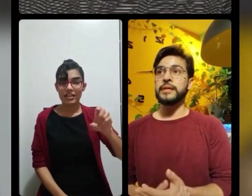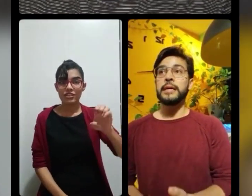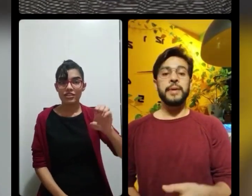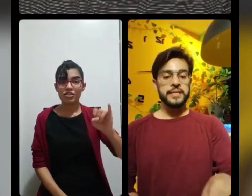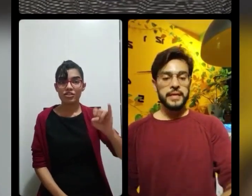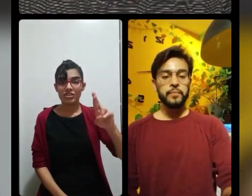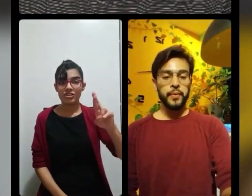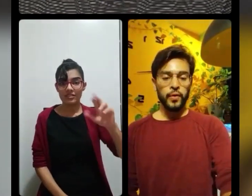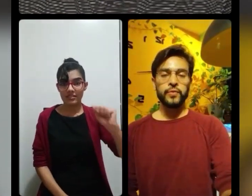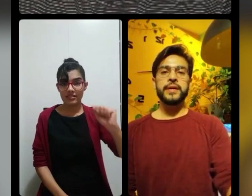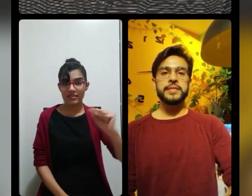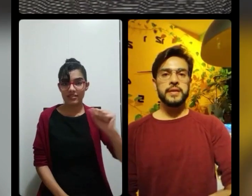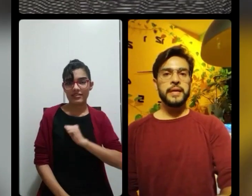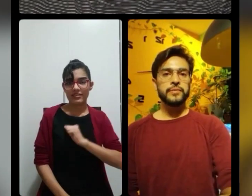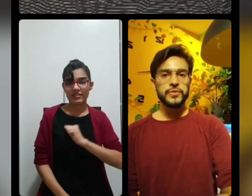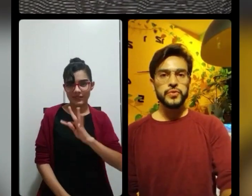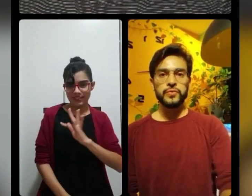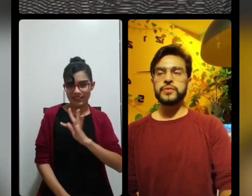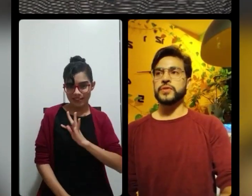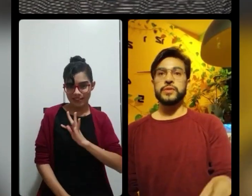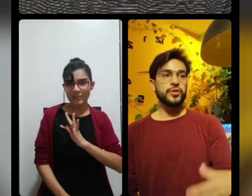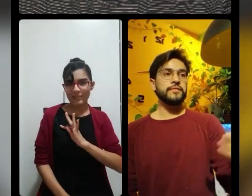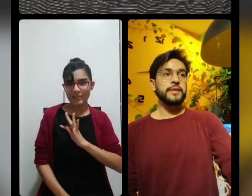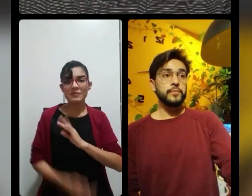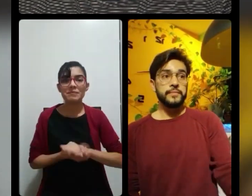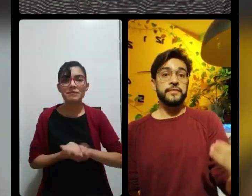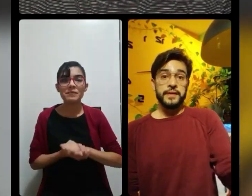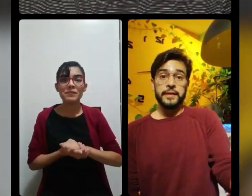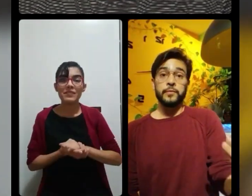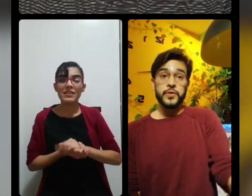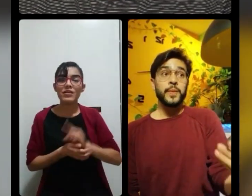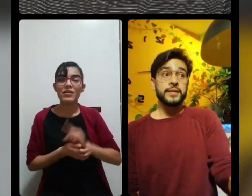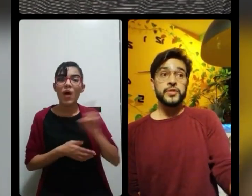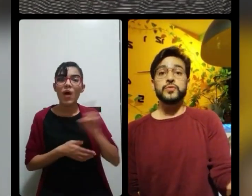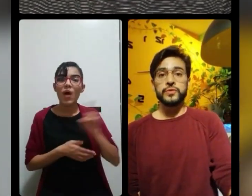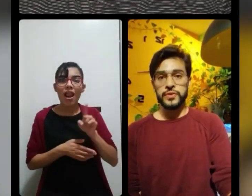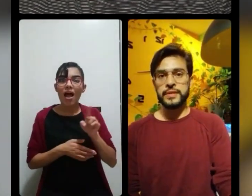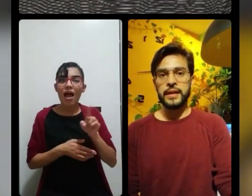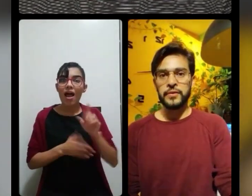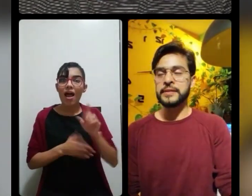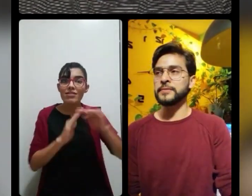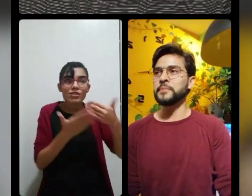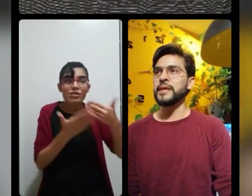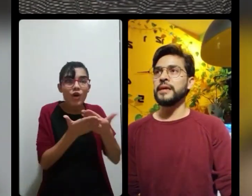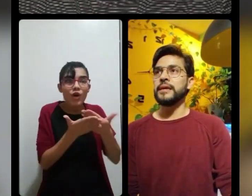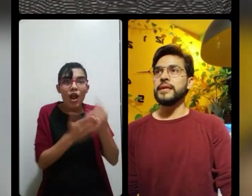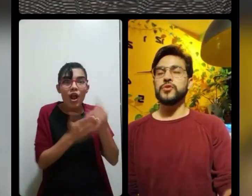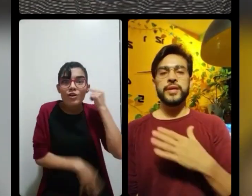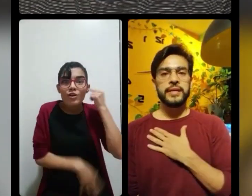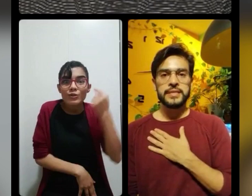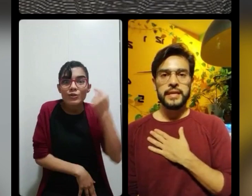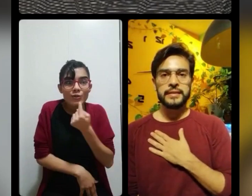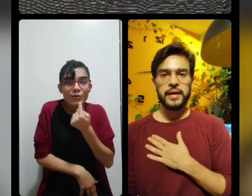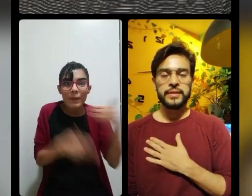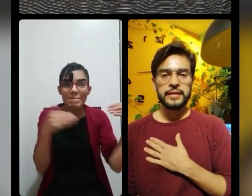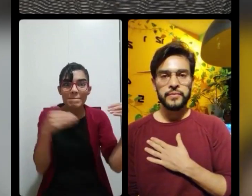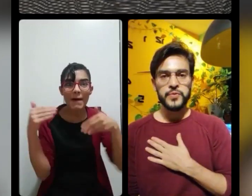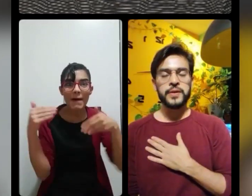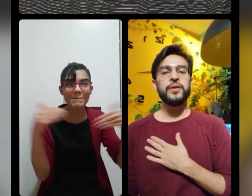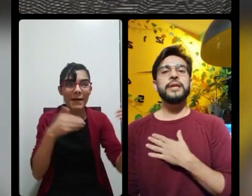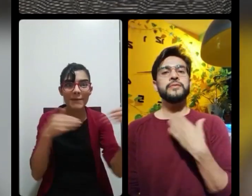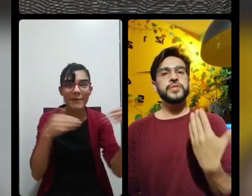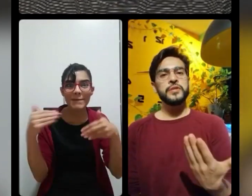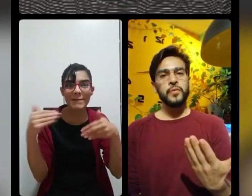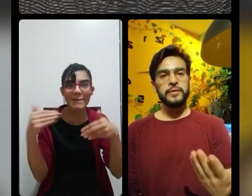comunidade surda. Mas é um polo que recebe alunos surdos, onde a gente vê os pares surdos dialogando. E eu cheguei na sala de aula de